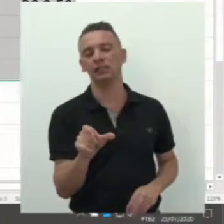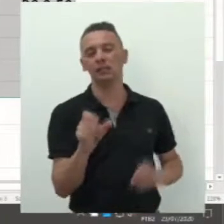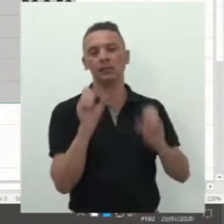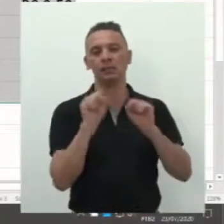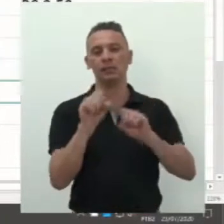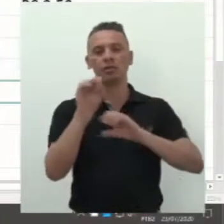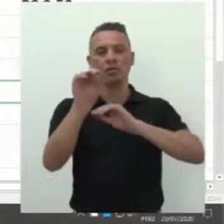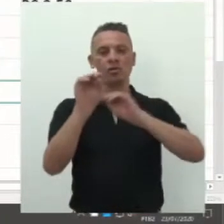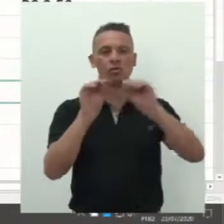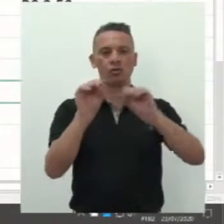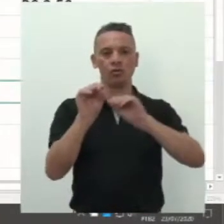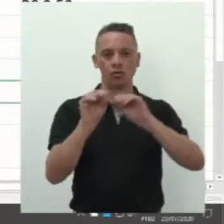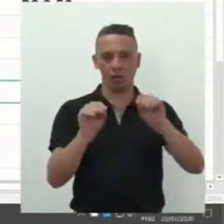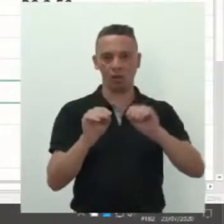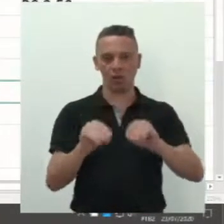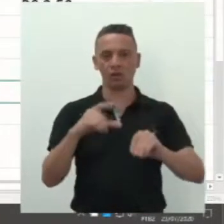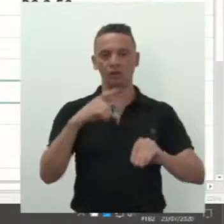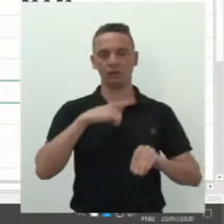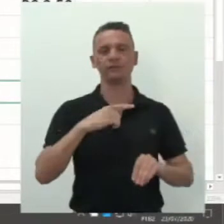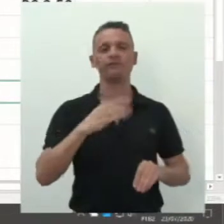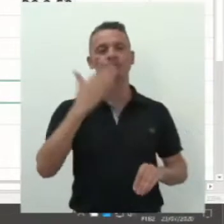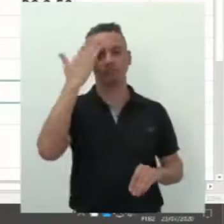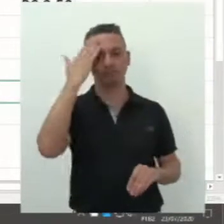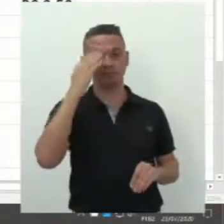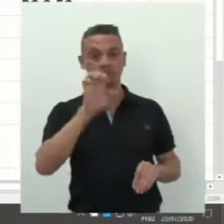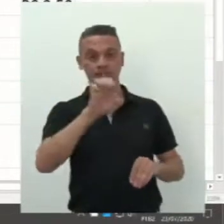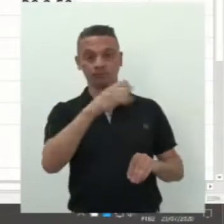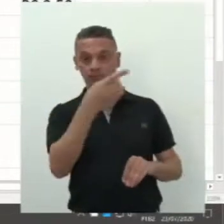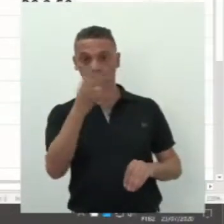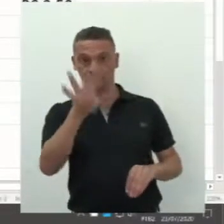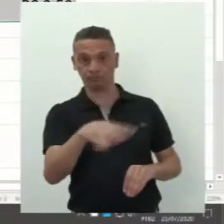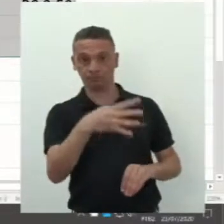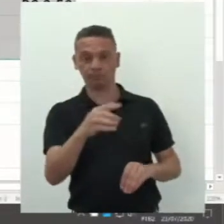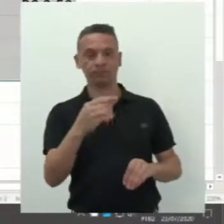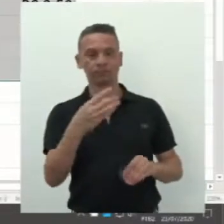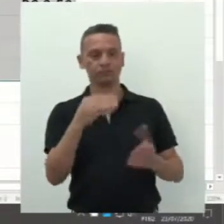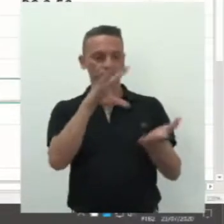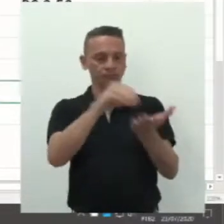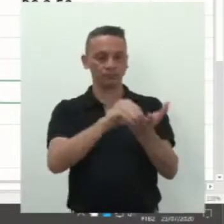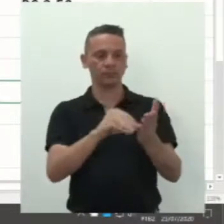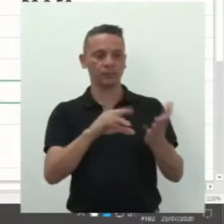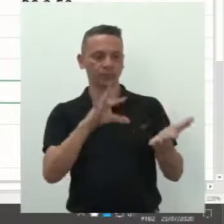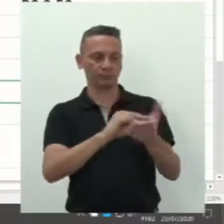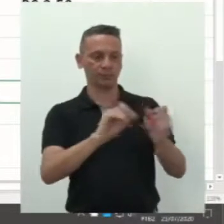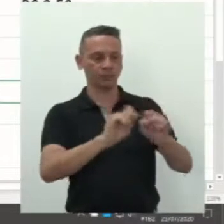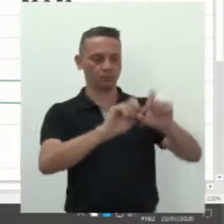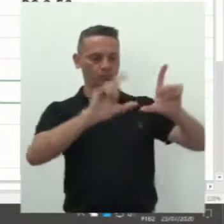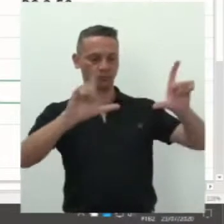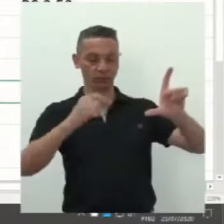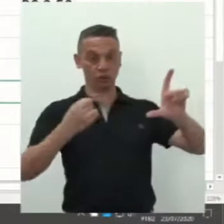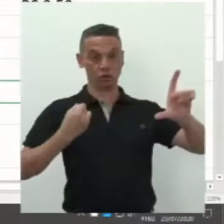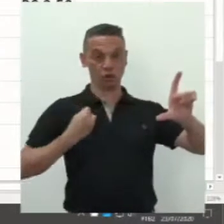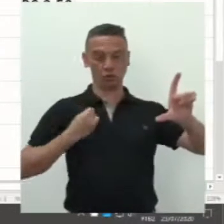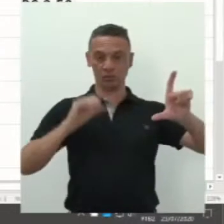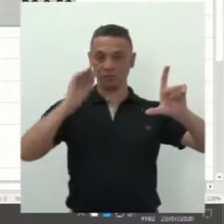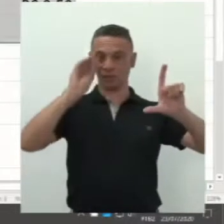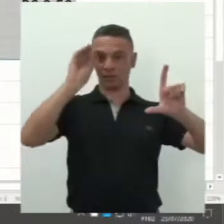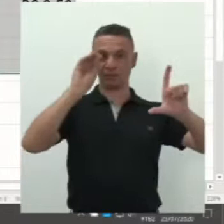número personalizado lá, ele vai entender. Se ele seleciona as células que você quer, vai lá em número,